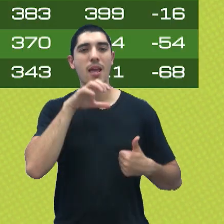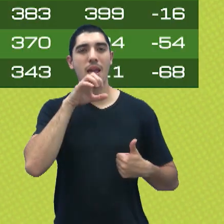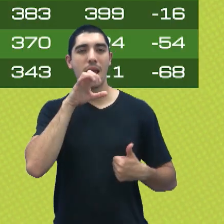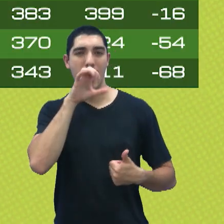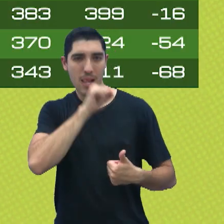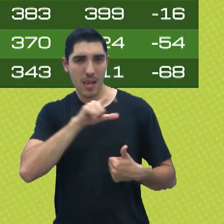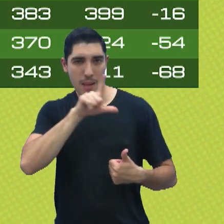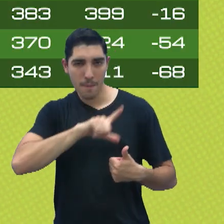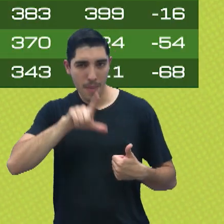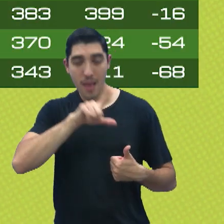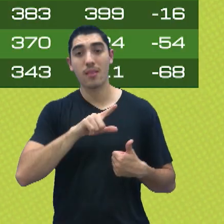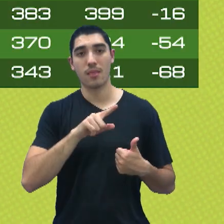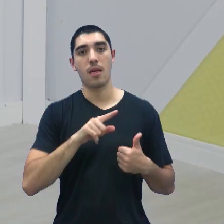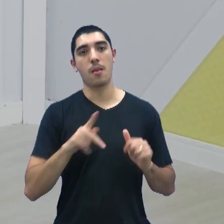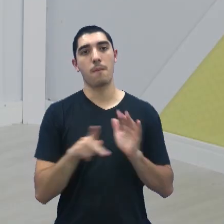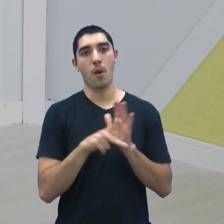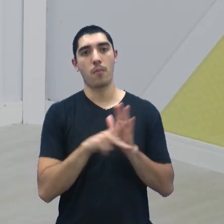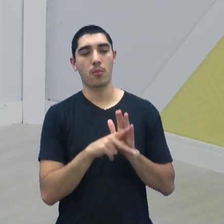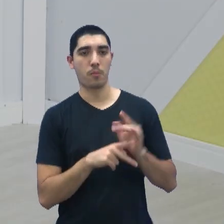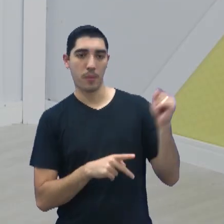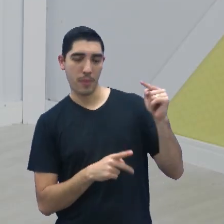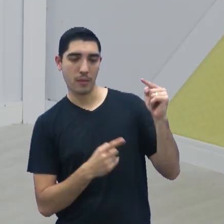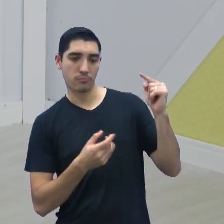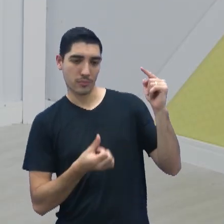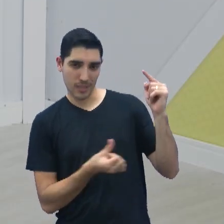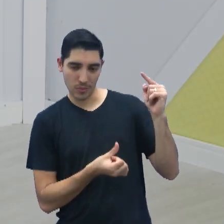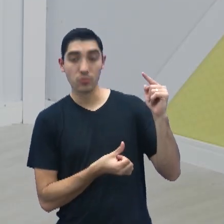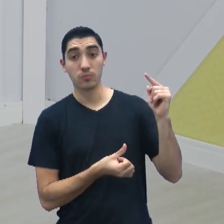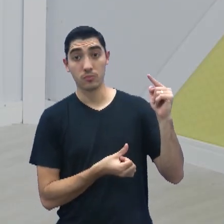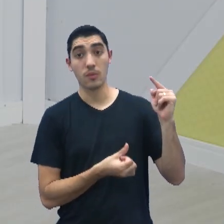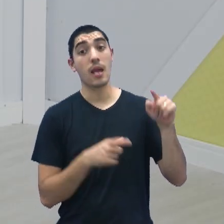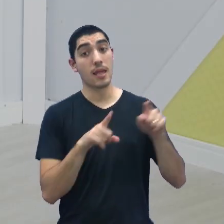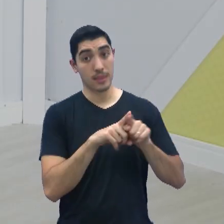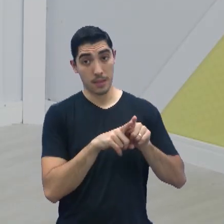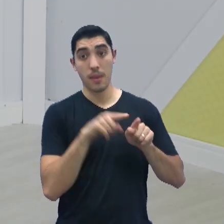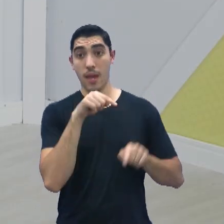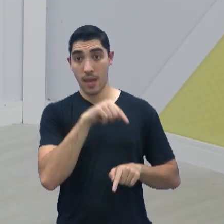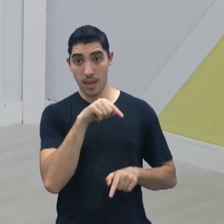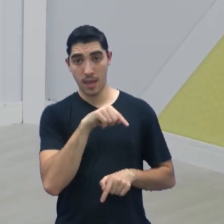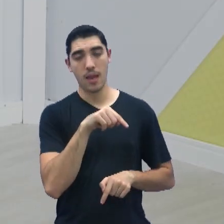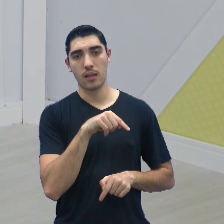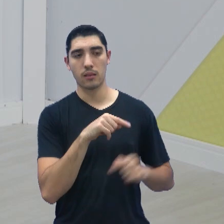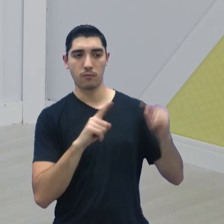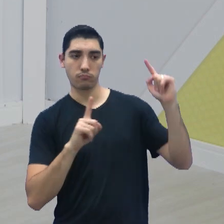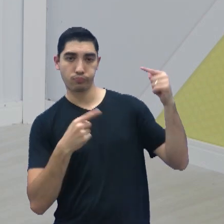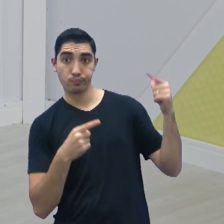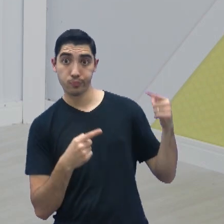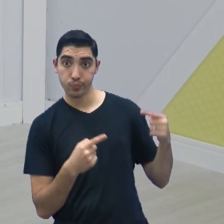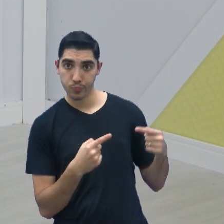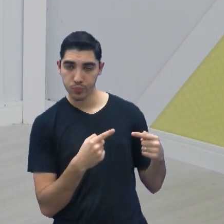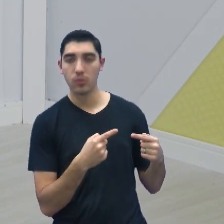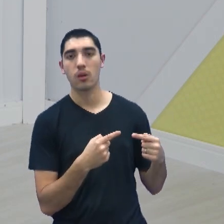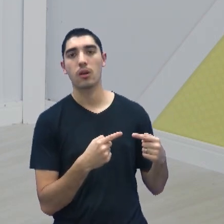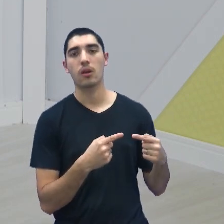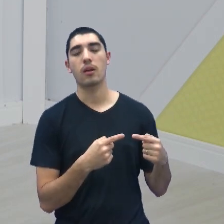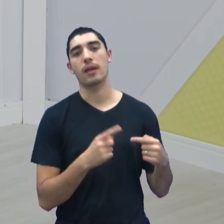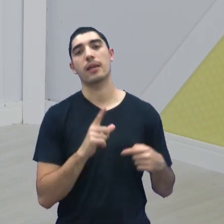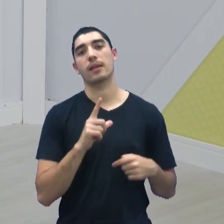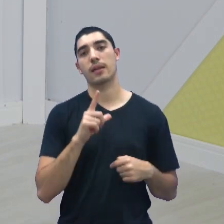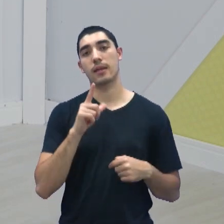no novo grupo aparece como primeiro, segundo e terceiro. Eles também vão jogar dentro do seu grupo, entre eles com o mando de